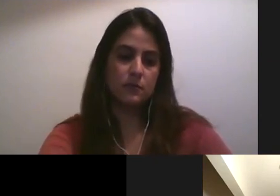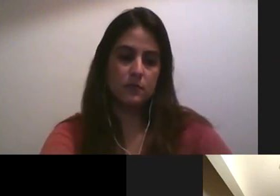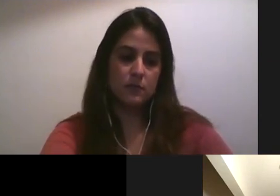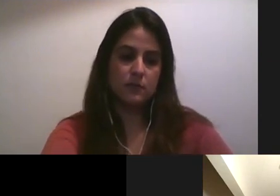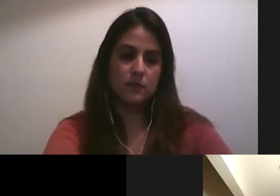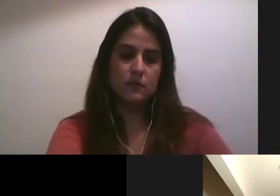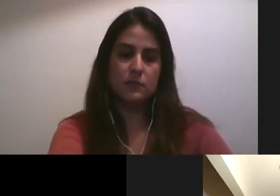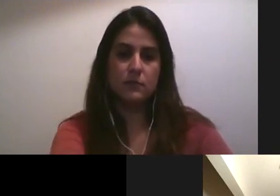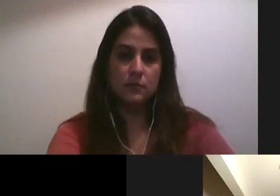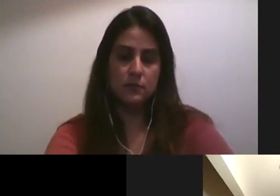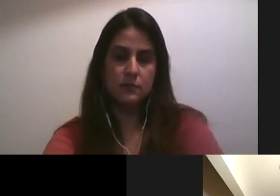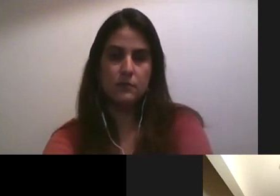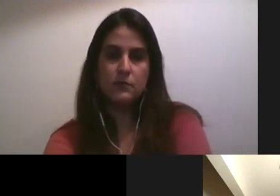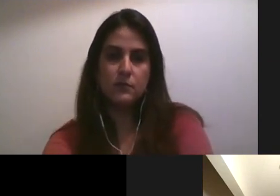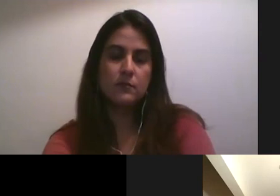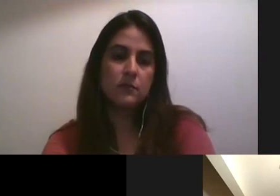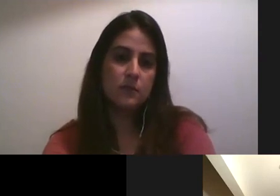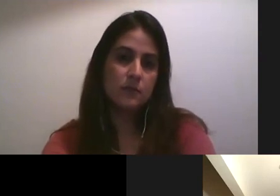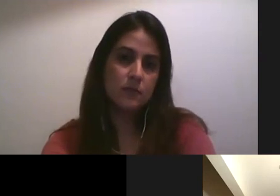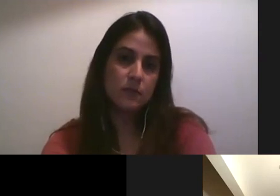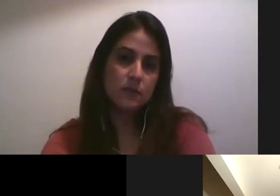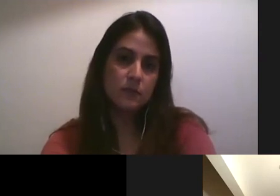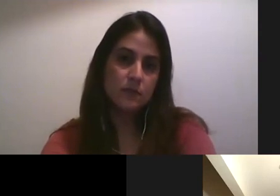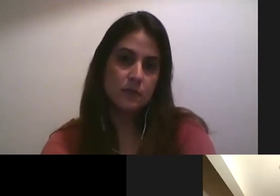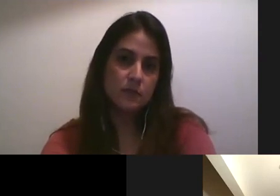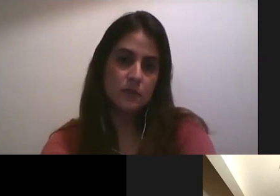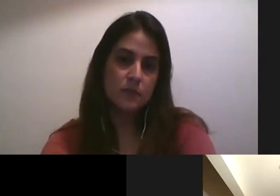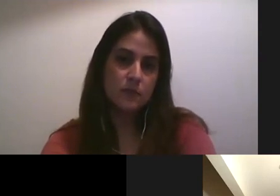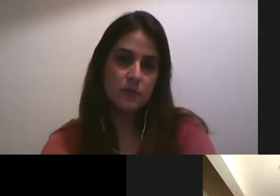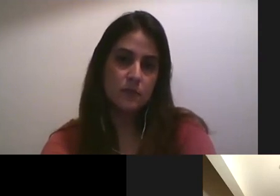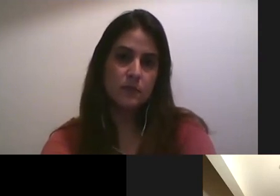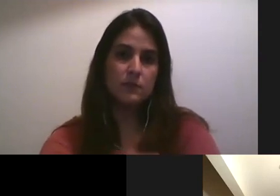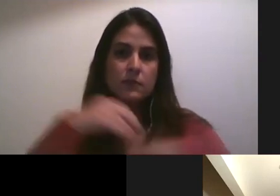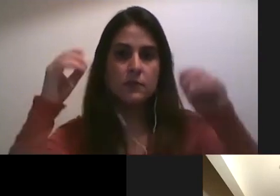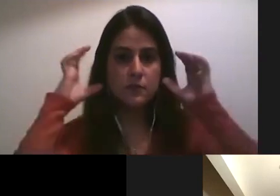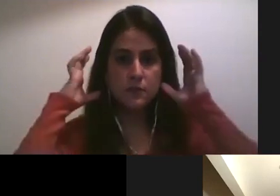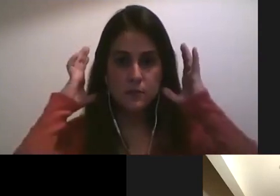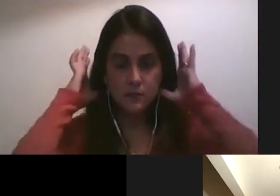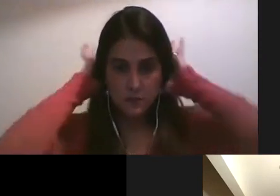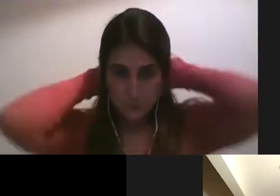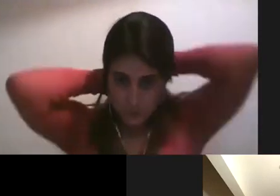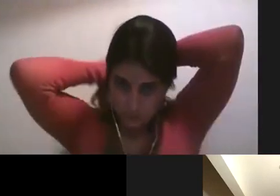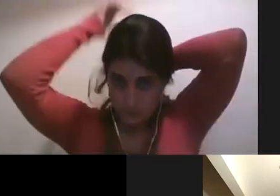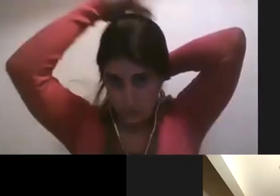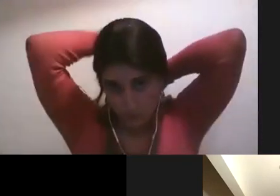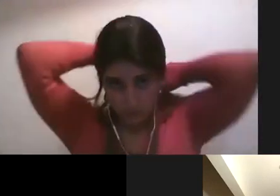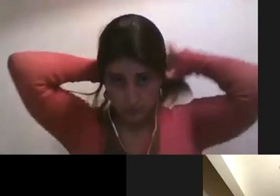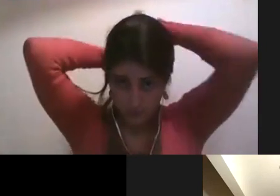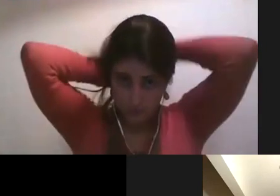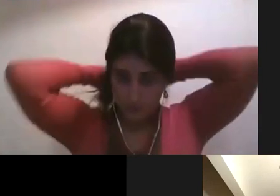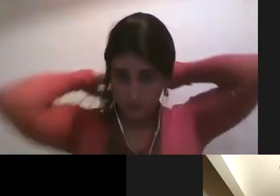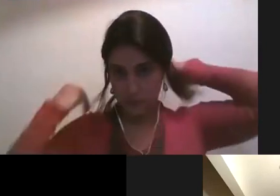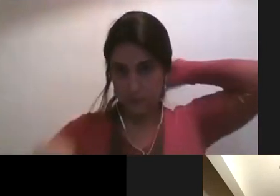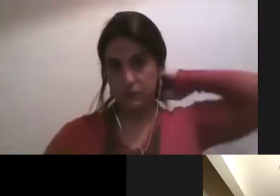tenham a participação dos trabalhadores, porque os trabalhadores conhecem os detalhes da atividade de trabalho, cruciais para mapear as possibilidades